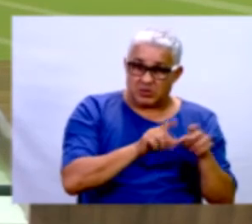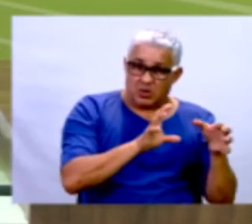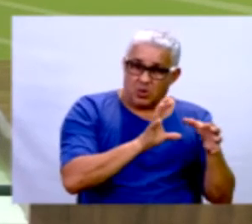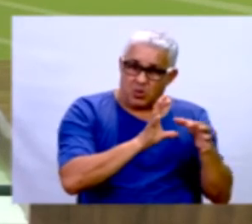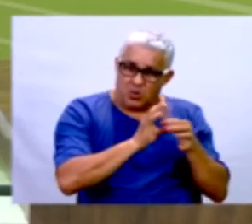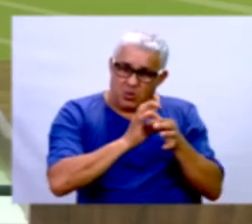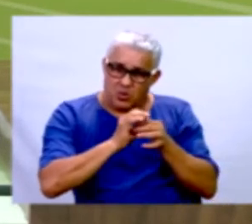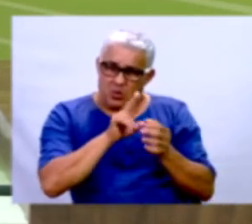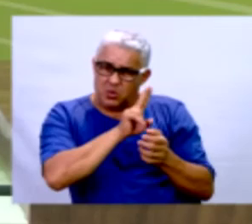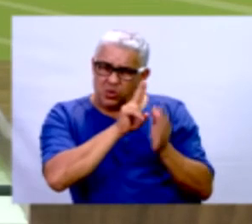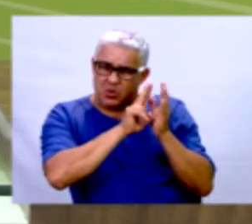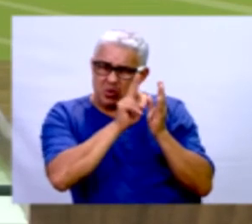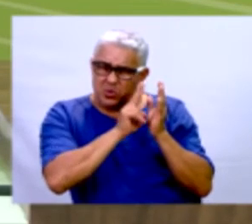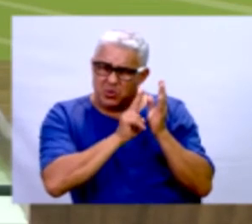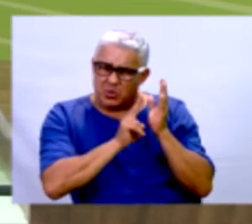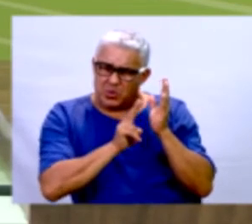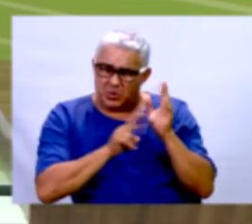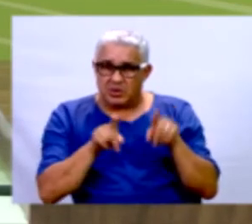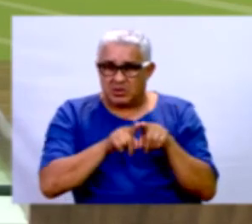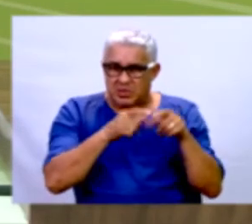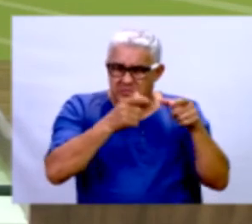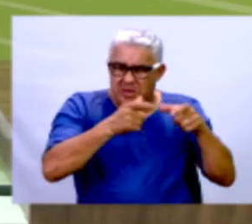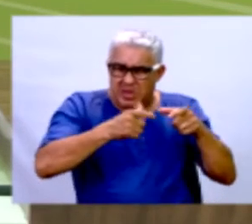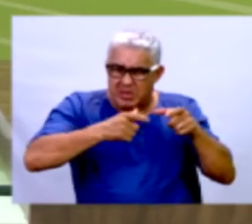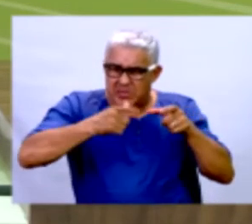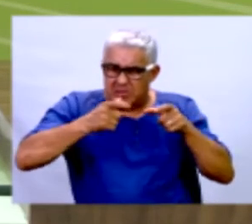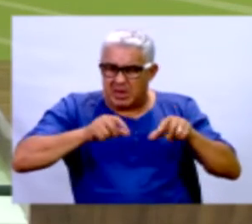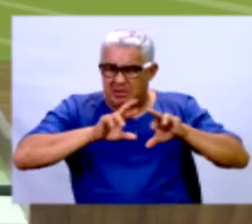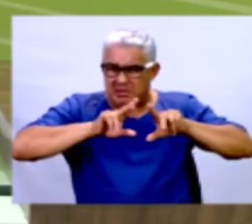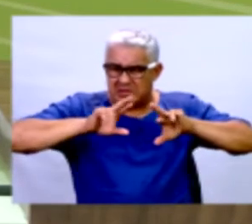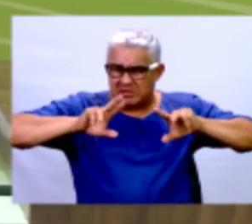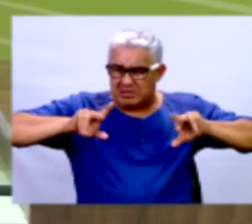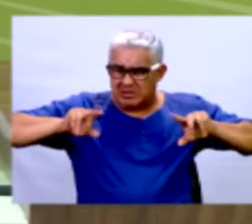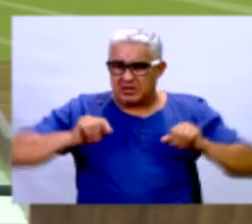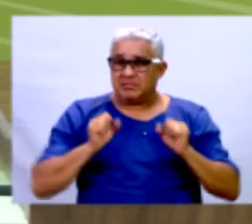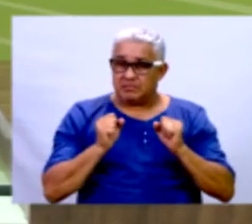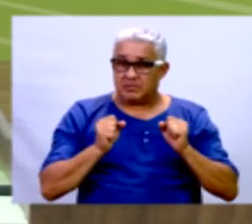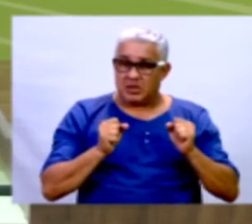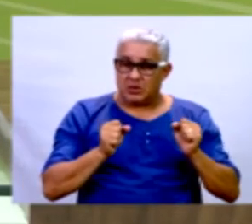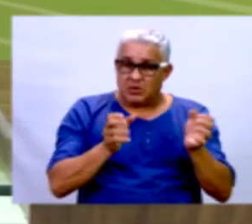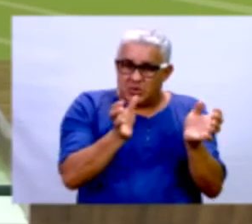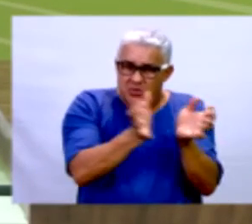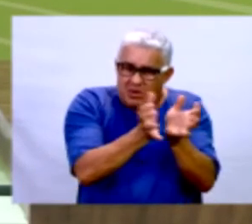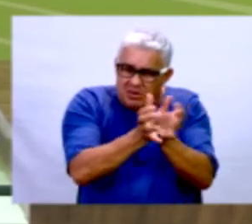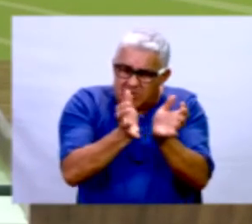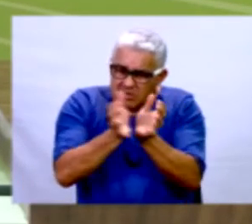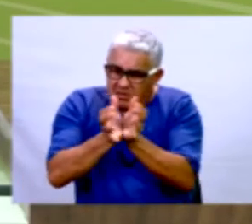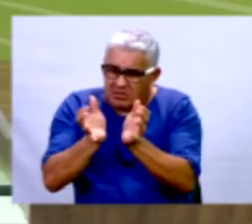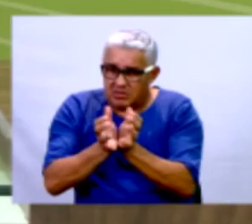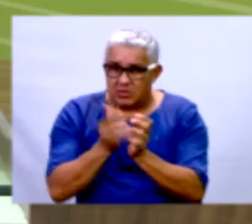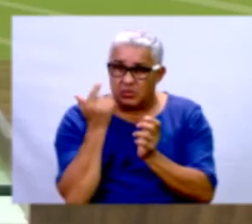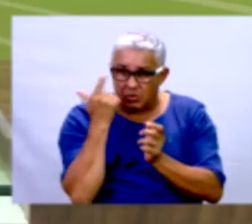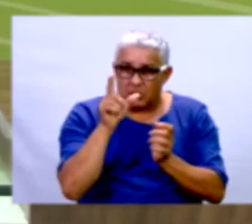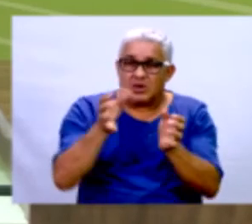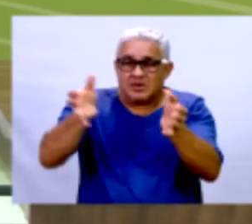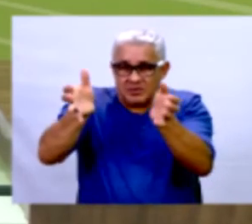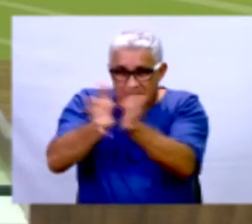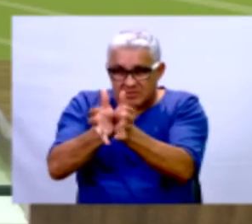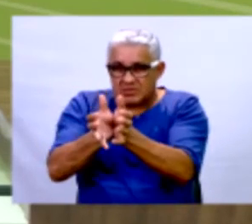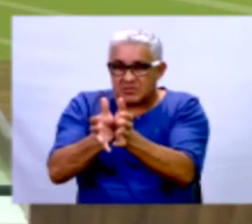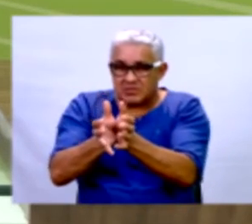conjunto de nomes e localidades. E eu posso ter, para esse conjunto de nomes e localidades, um outro conjunto